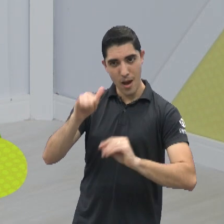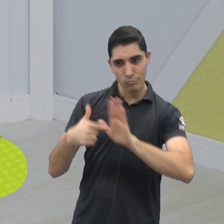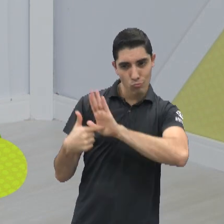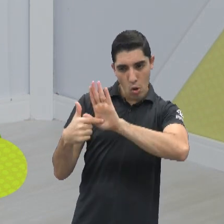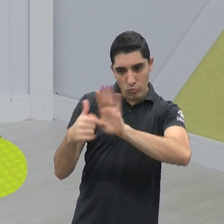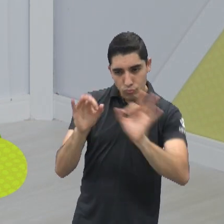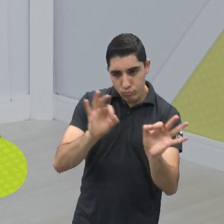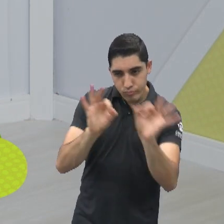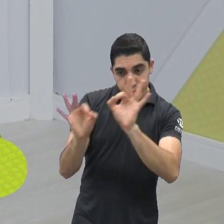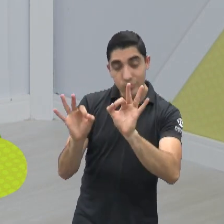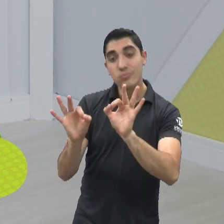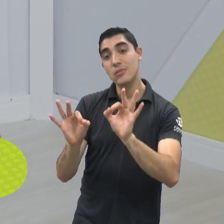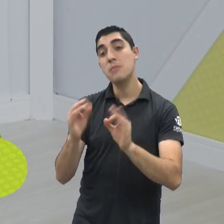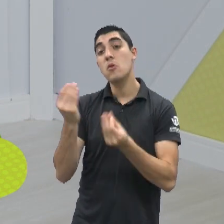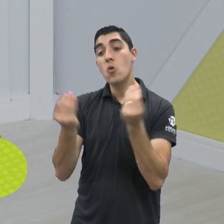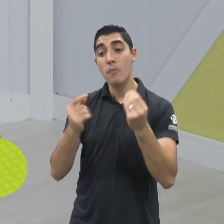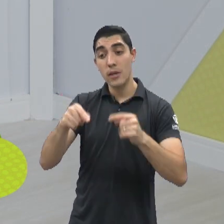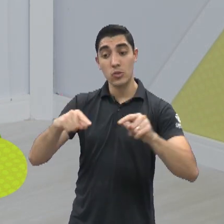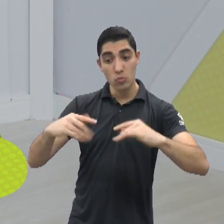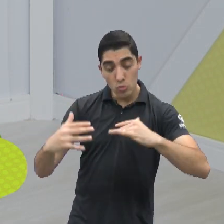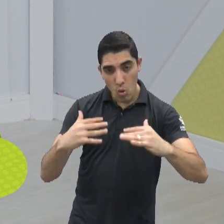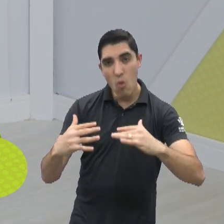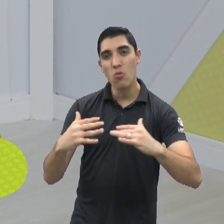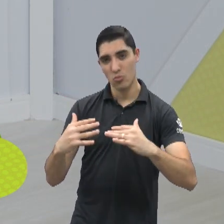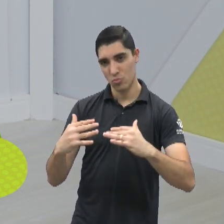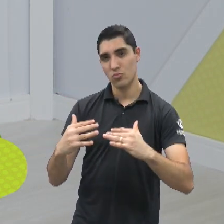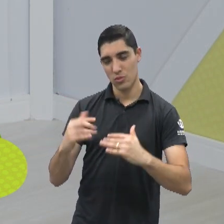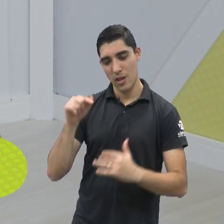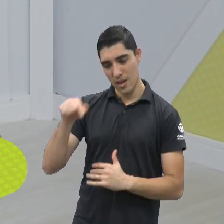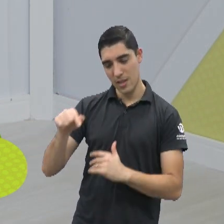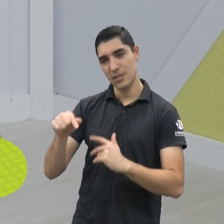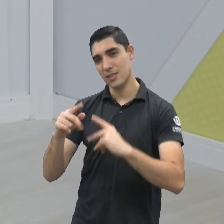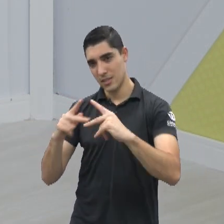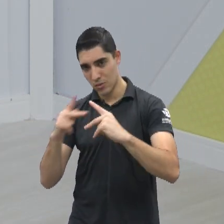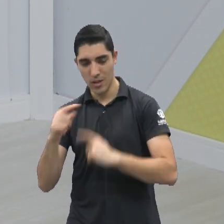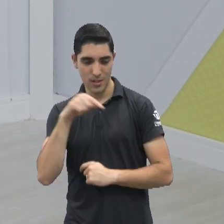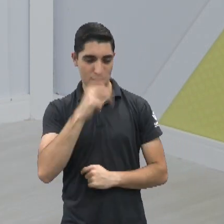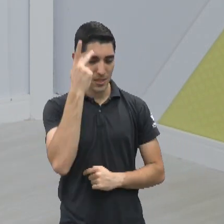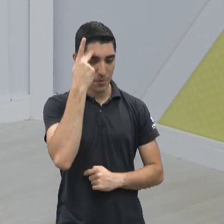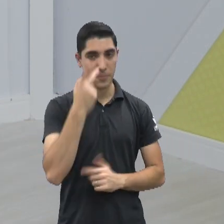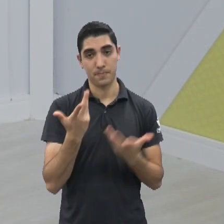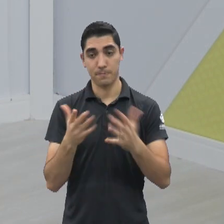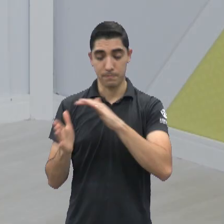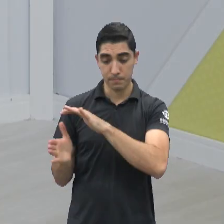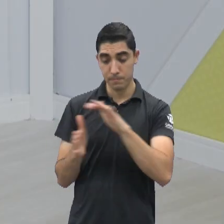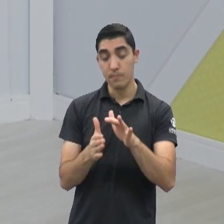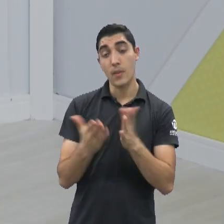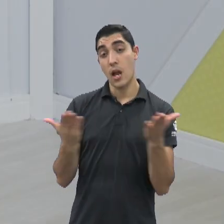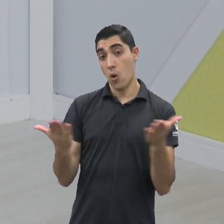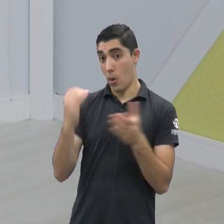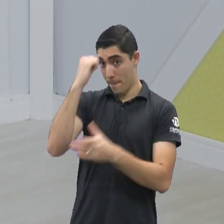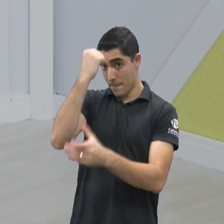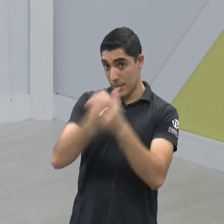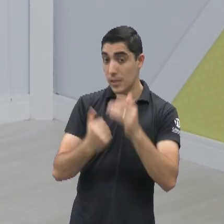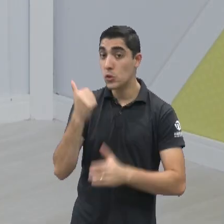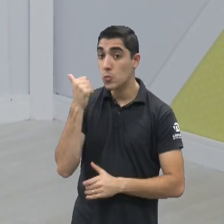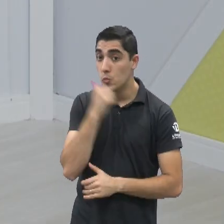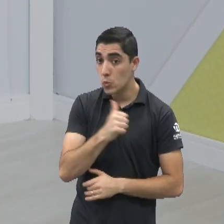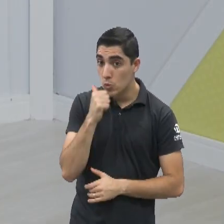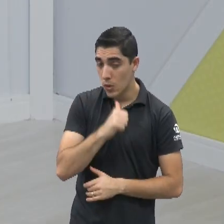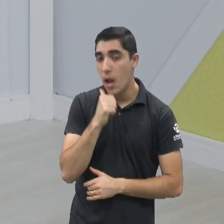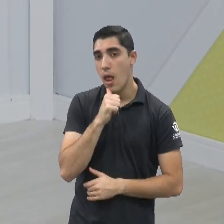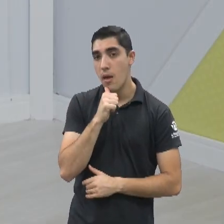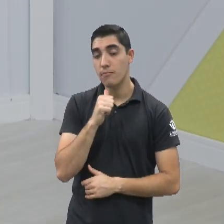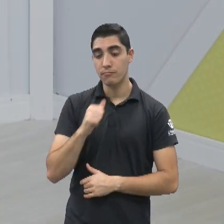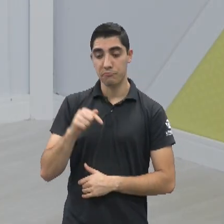as emoções desse jogo contra o São Paulo no Hora do Esporte de quarta-feira. Continuando no basquete, mas agora o basquete feminino, porque